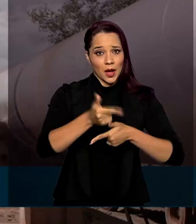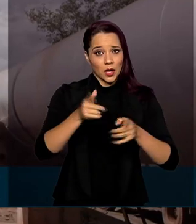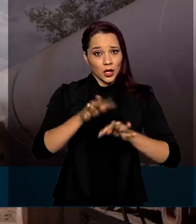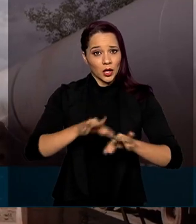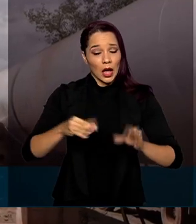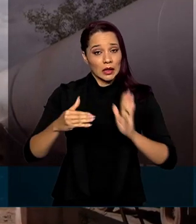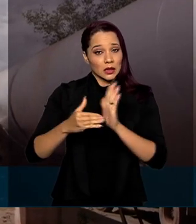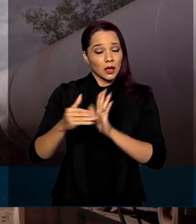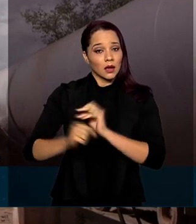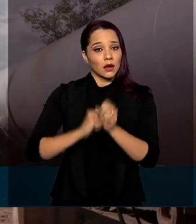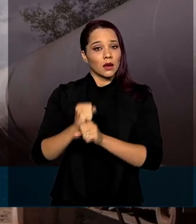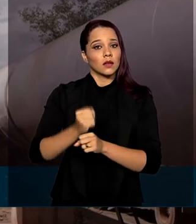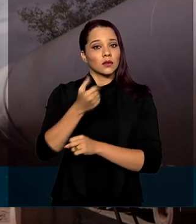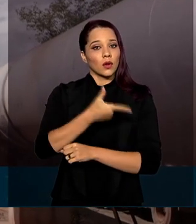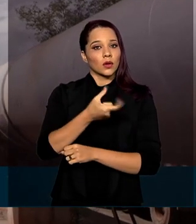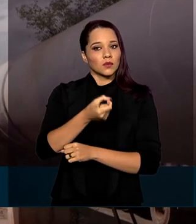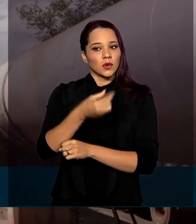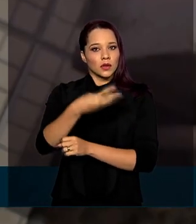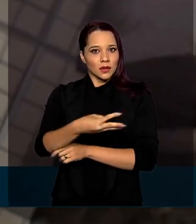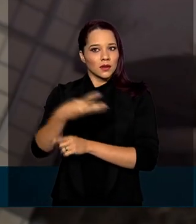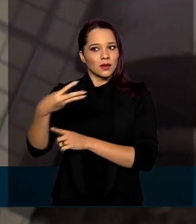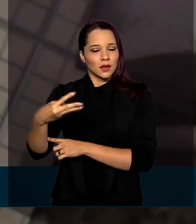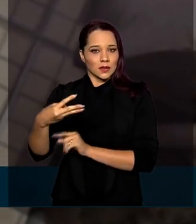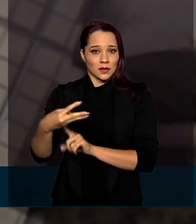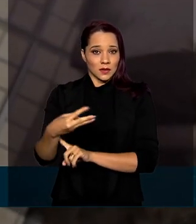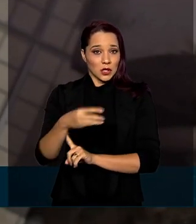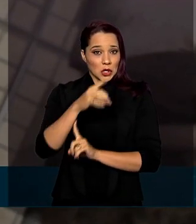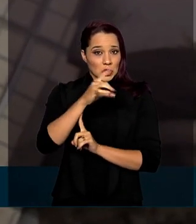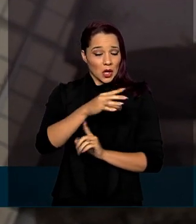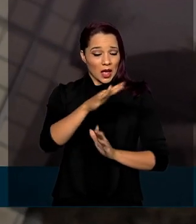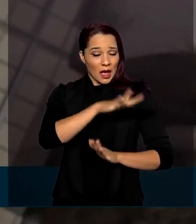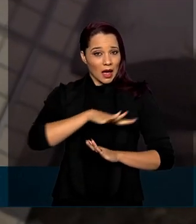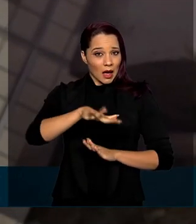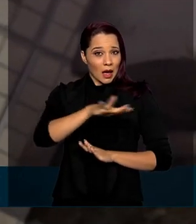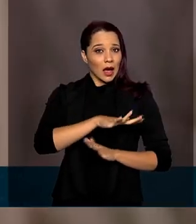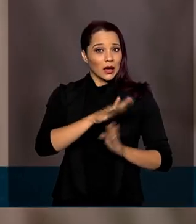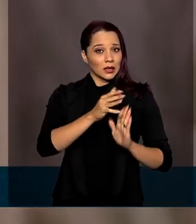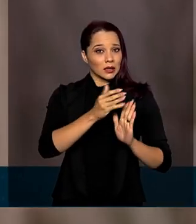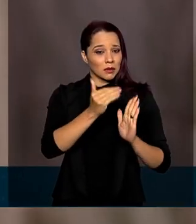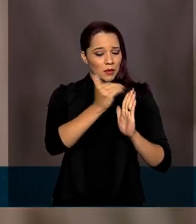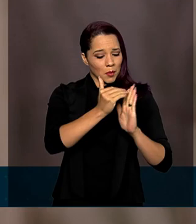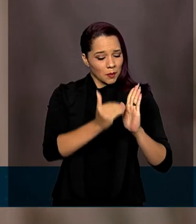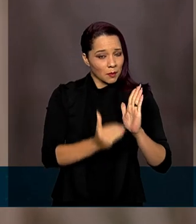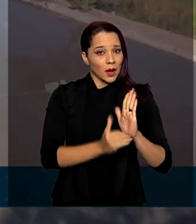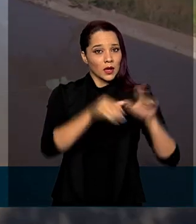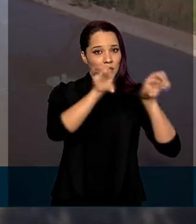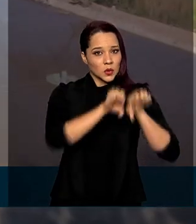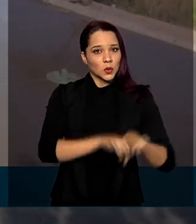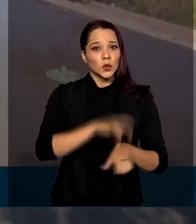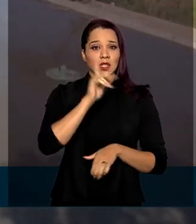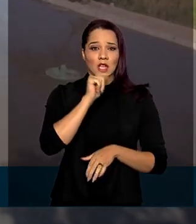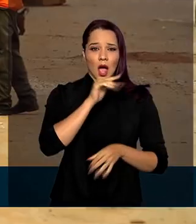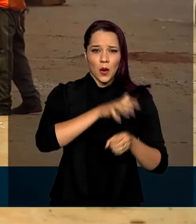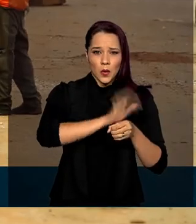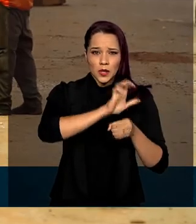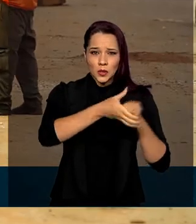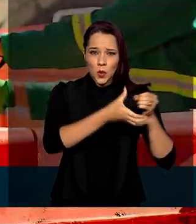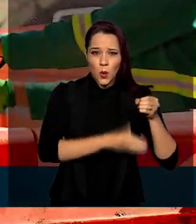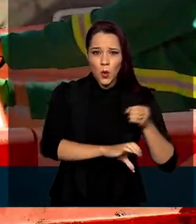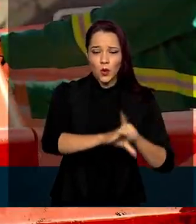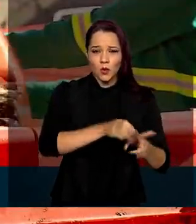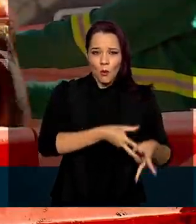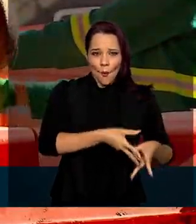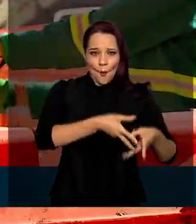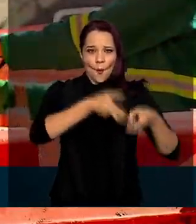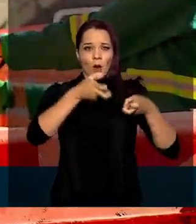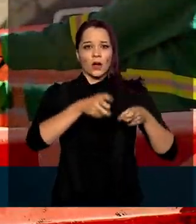até 2033. Só a agenda do setor, que envolve infraestrutura de água e esgoto, drenagem